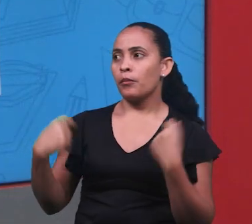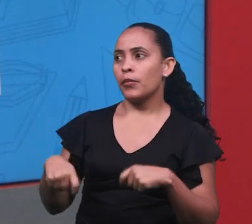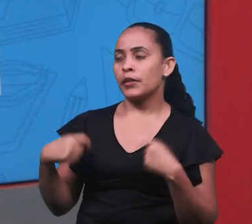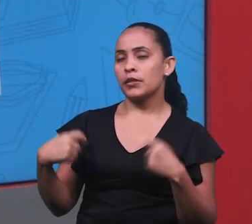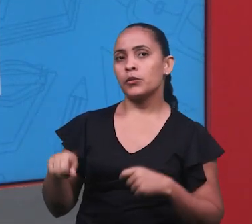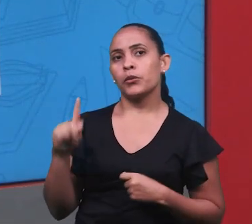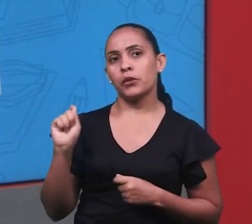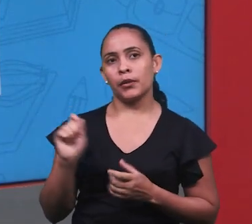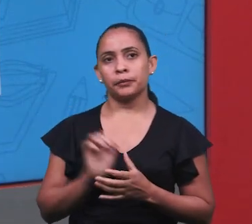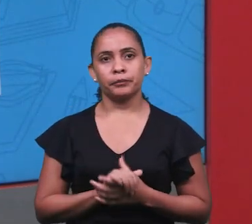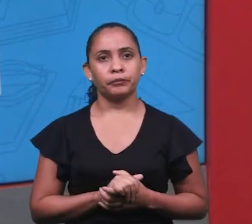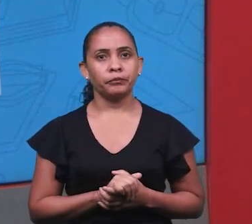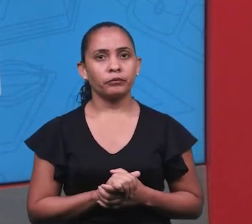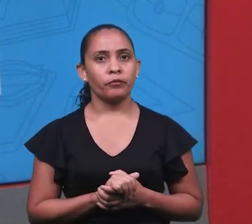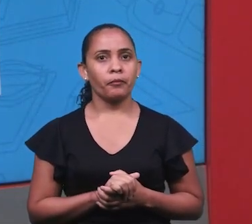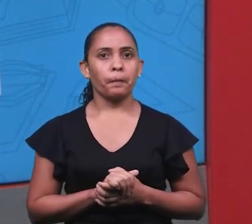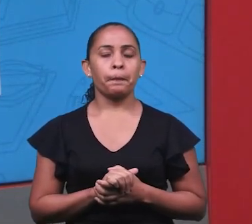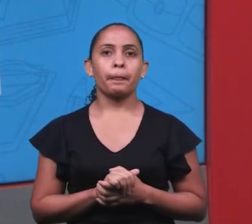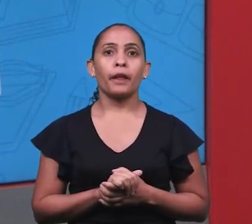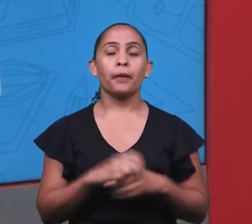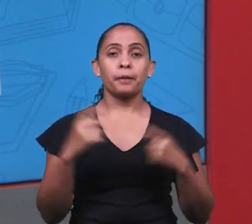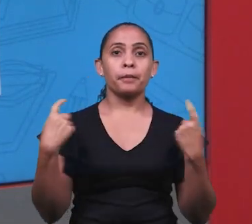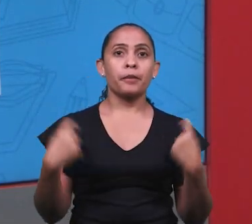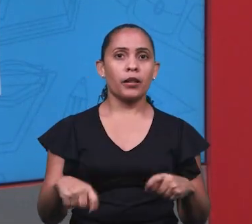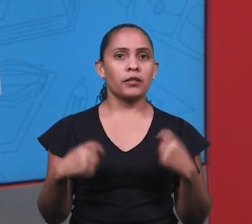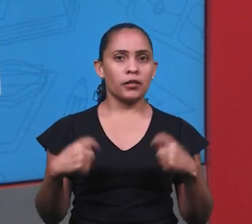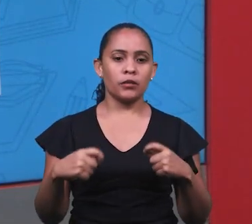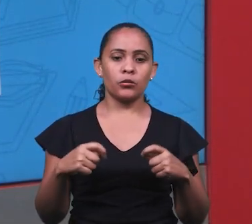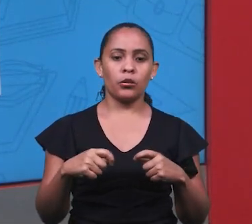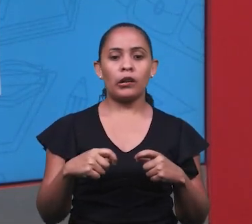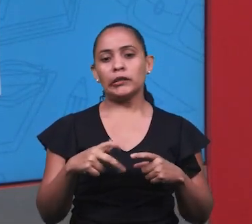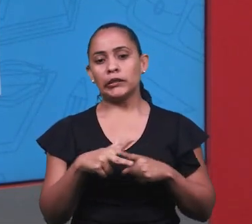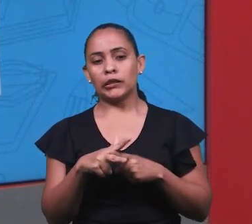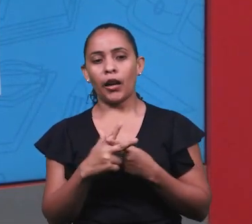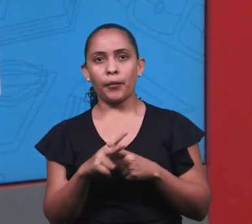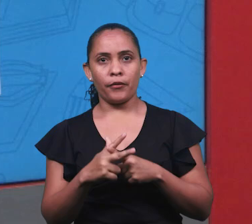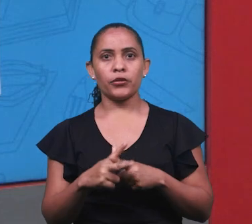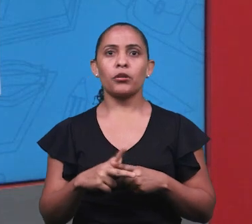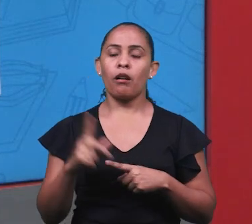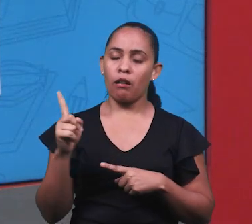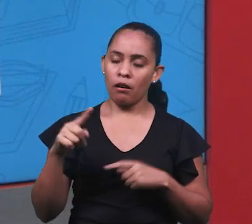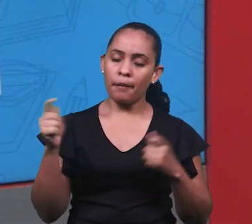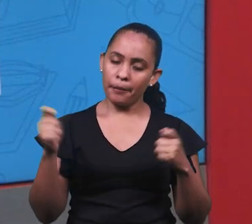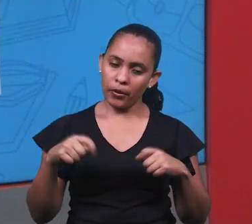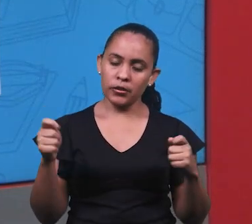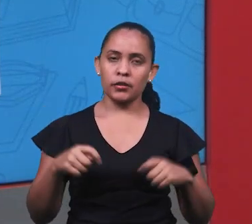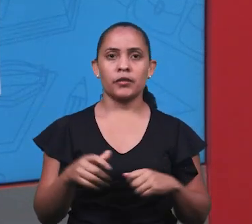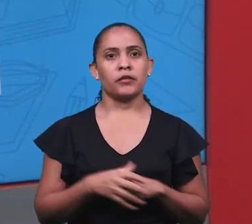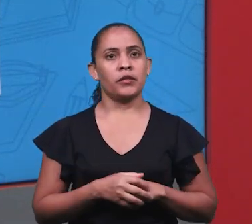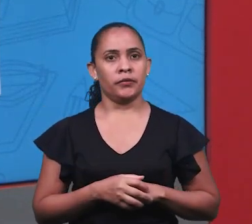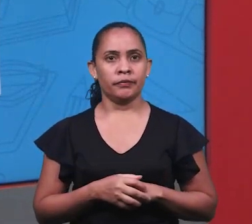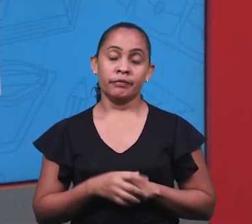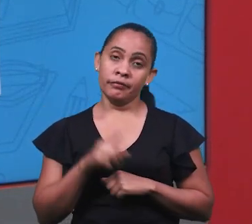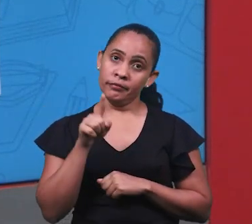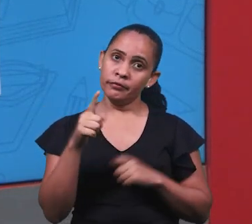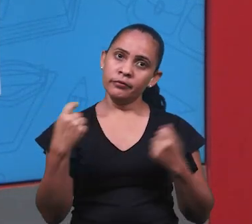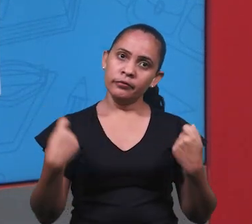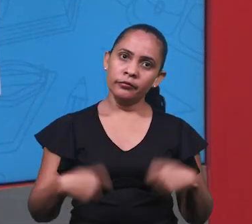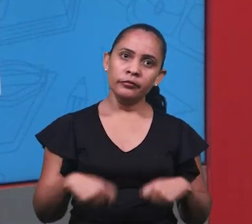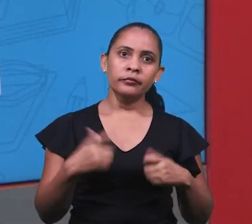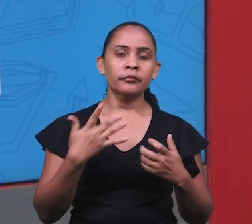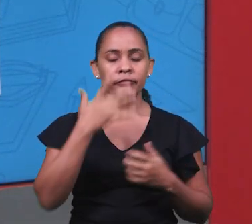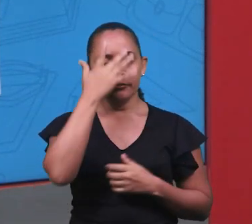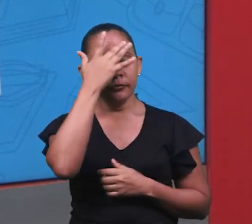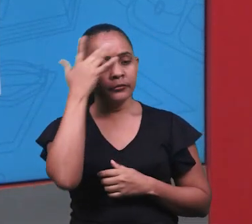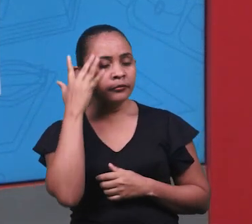prefiro ampliar ou eu preciso aprimorar. É possível que isso realmente seja uma necessidade sua ou de